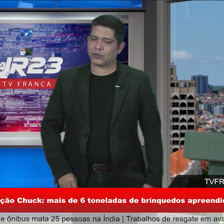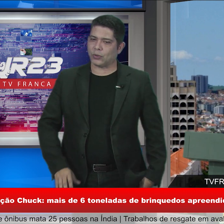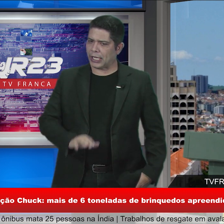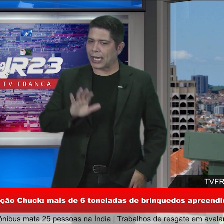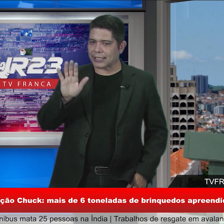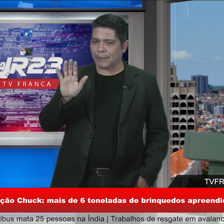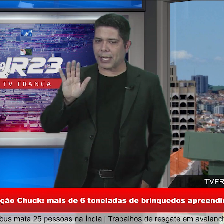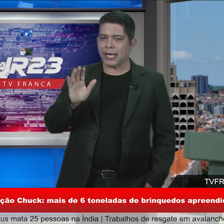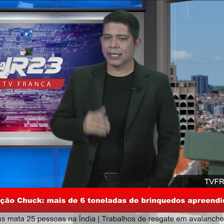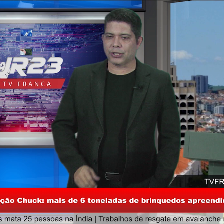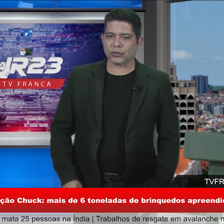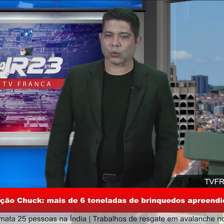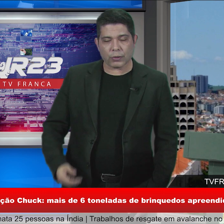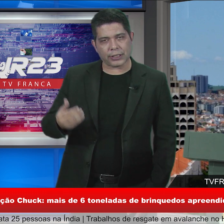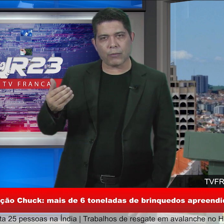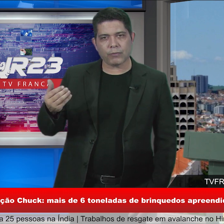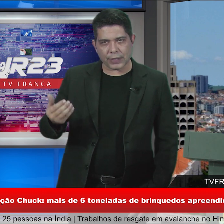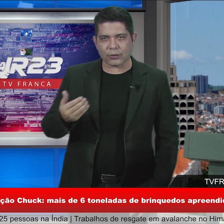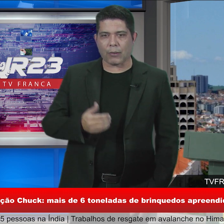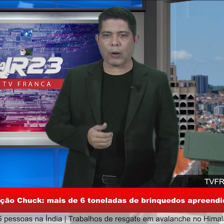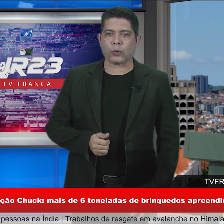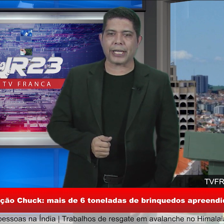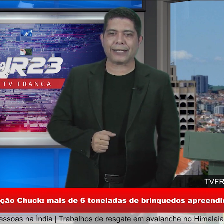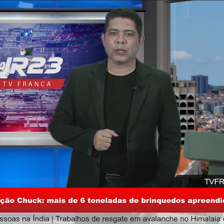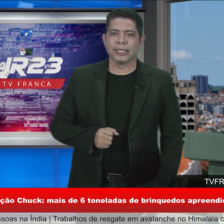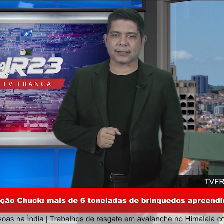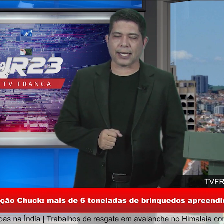em risco, ninguém quer saber disso. Então tem que tomar o